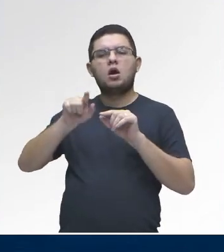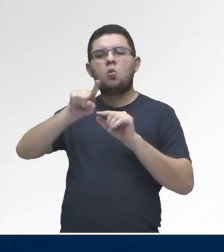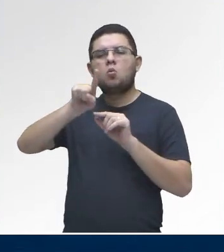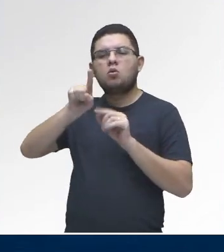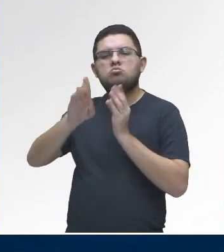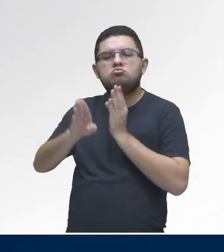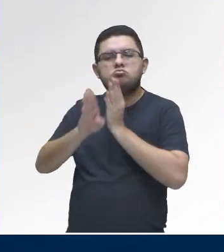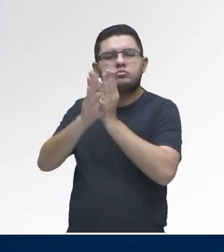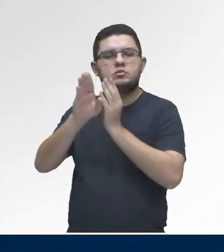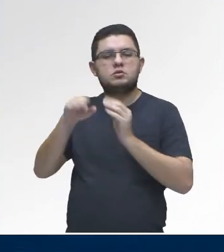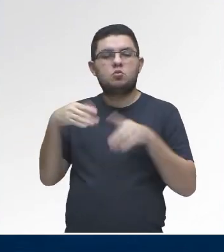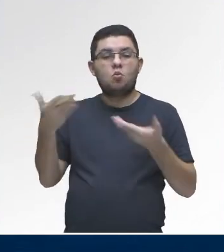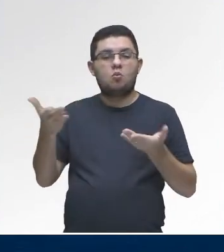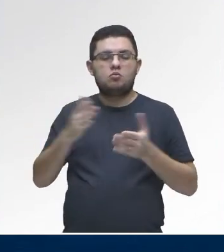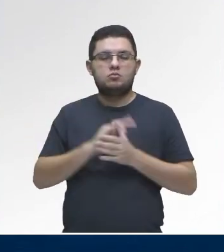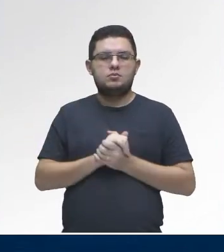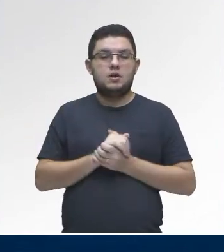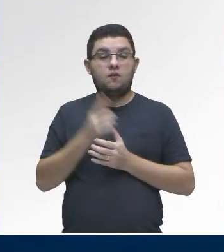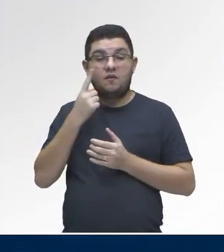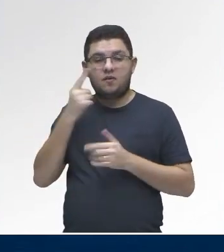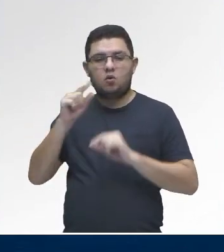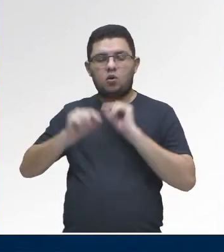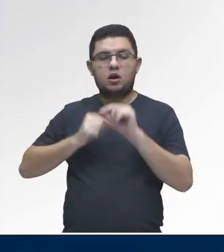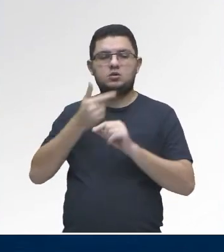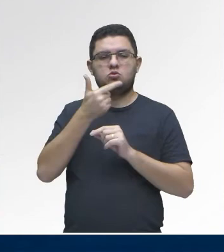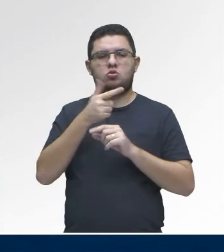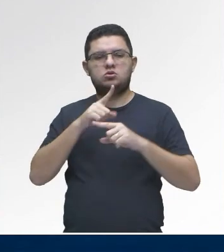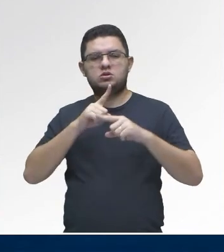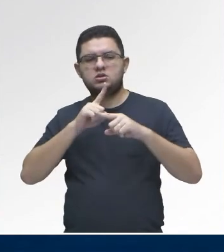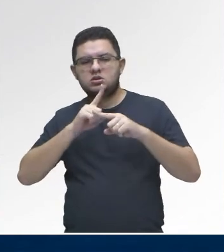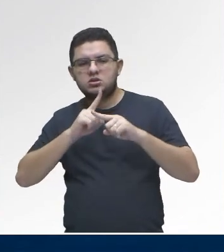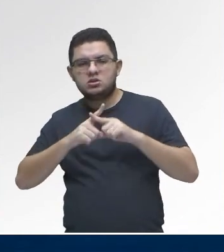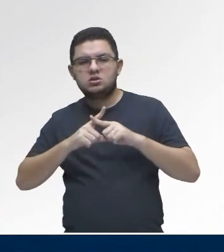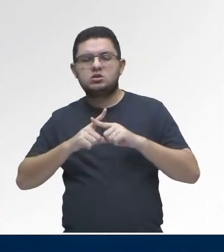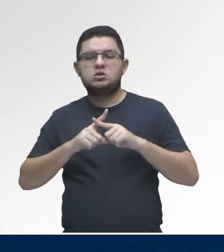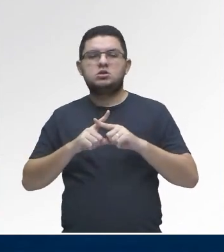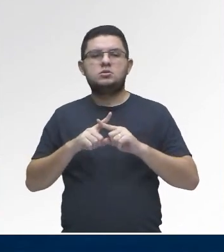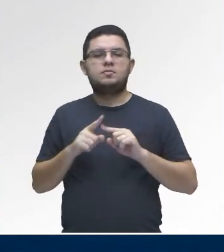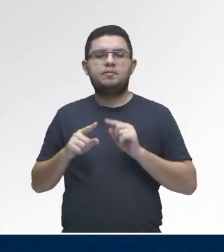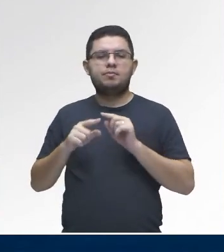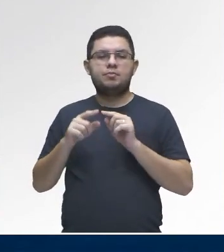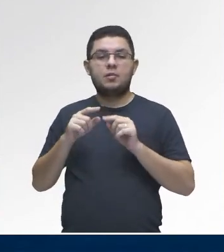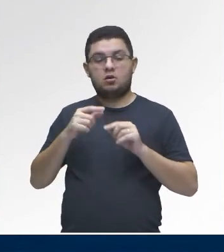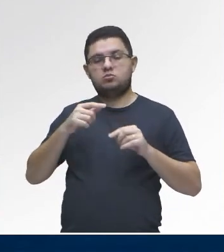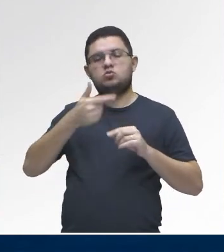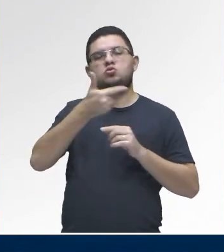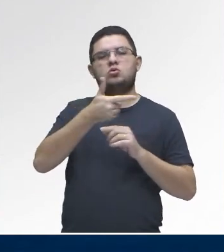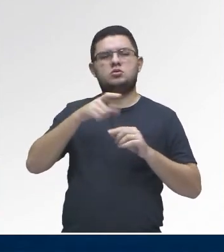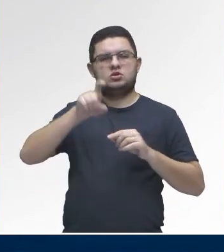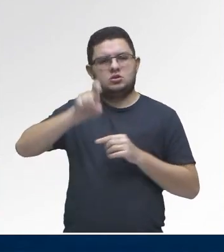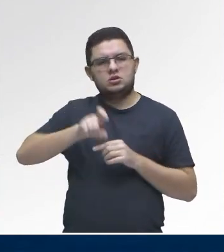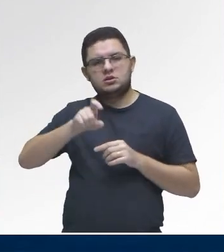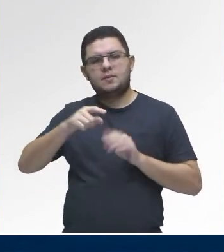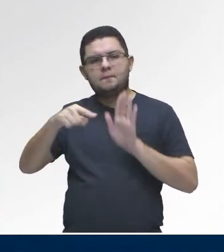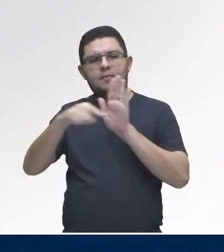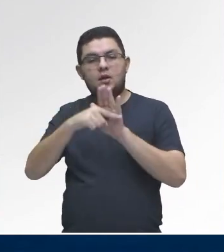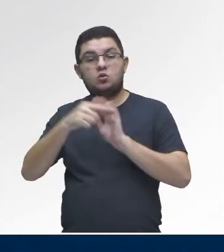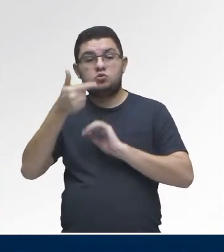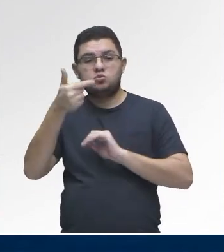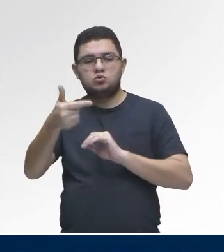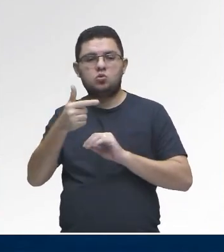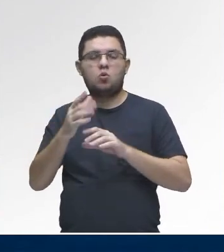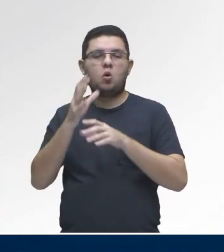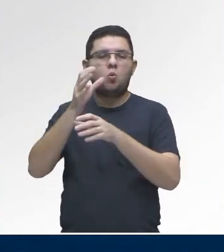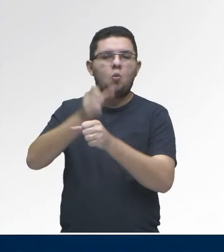2x menos 2 igual a 6. Como é que eu vou saber se 4 é